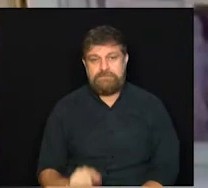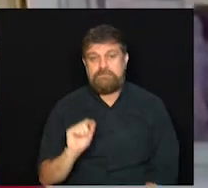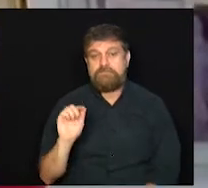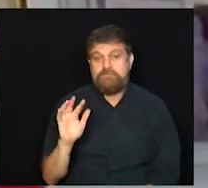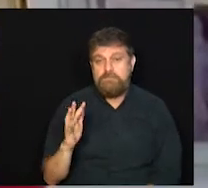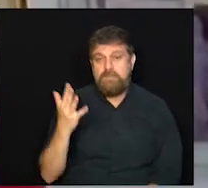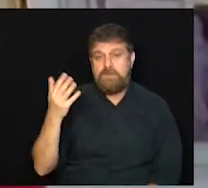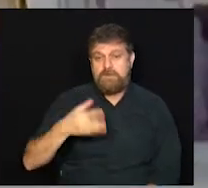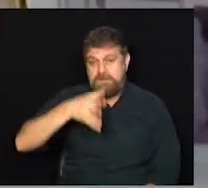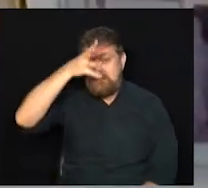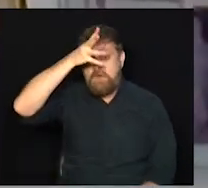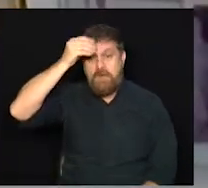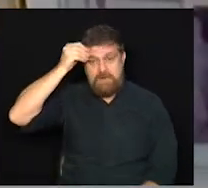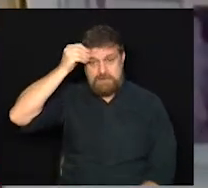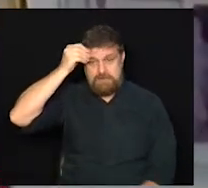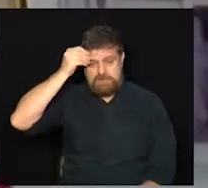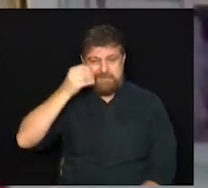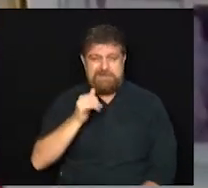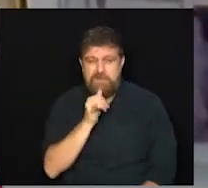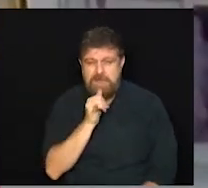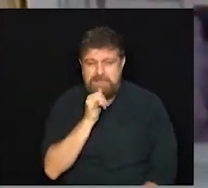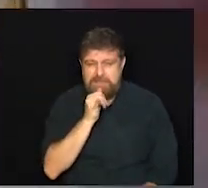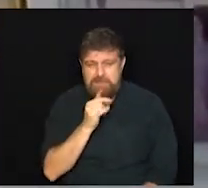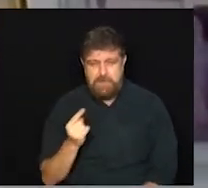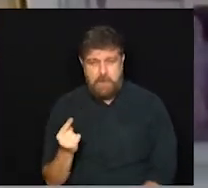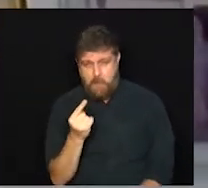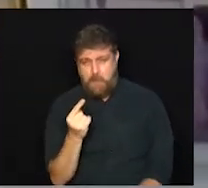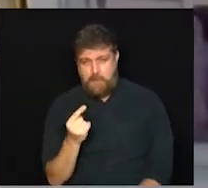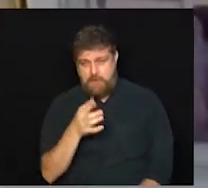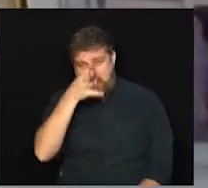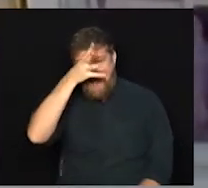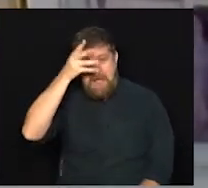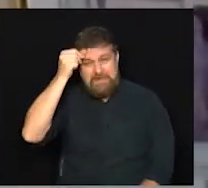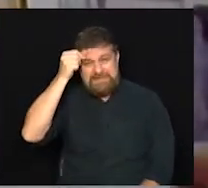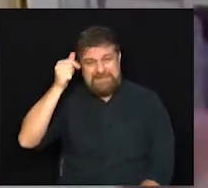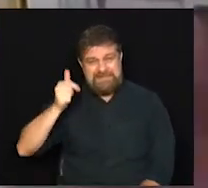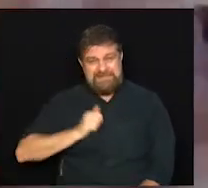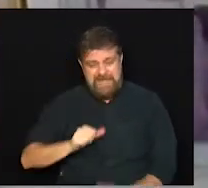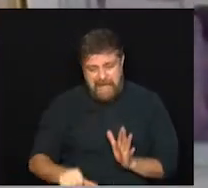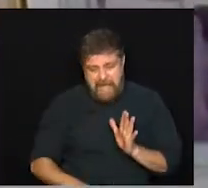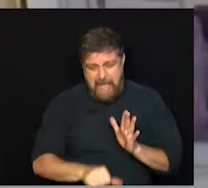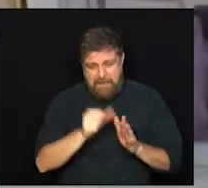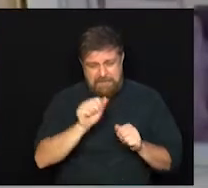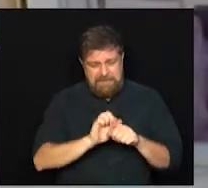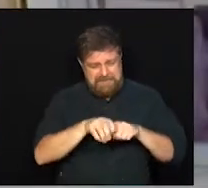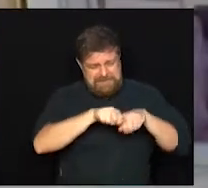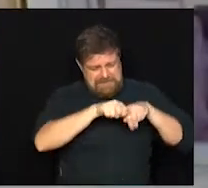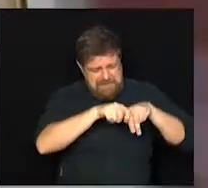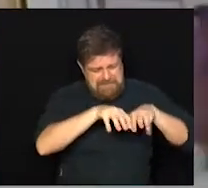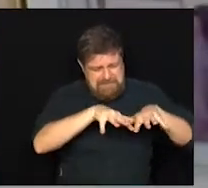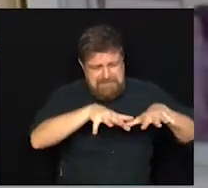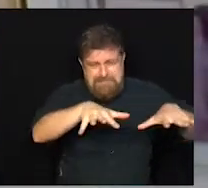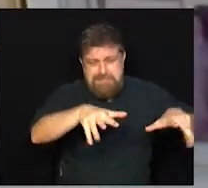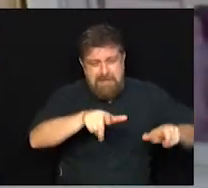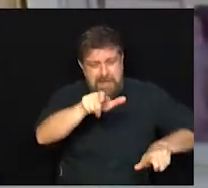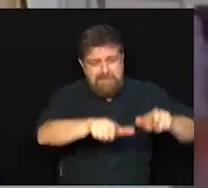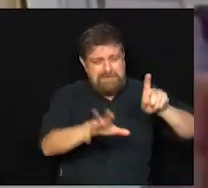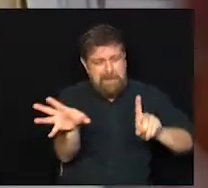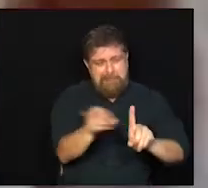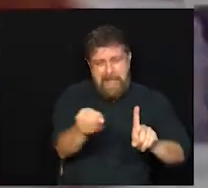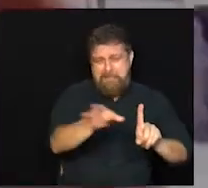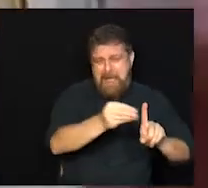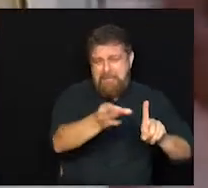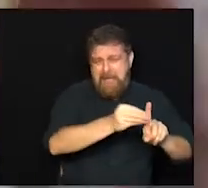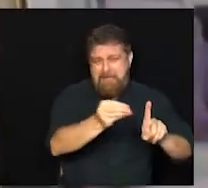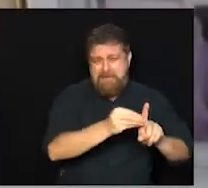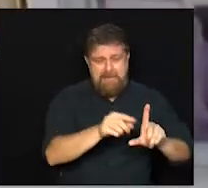no Amazonas, para ter uma ideia. O Amazonas teve uma ampla primeira onda, com a contaminação de muita gente, e